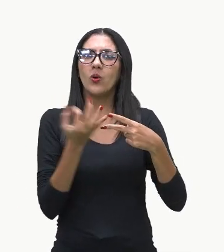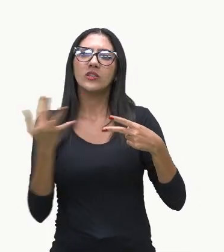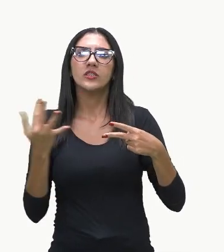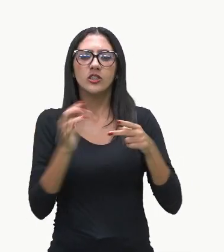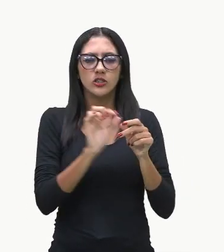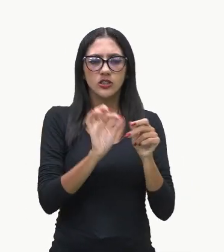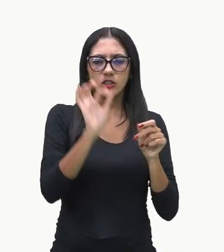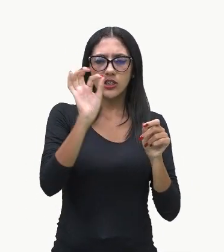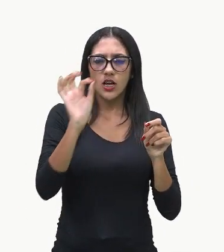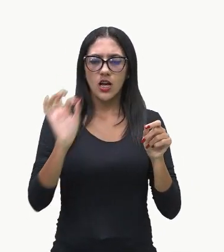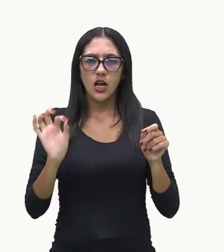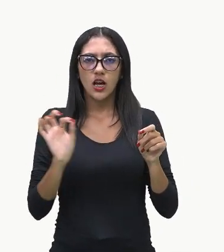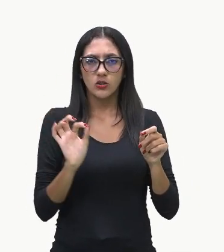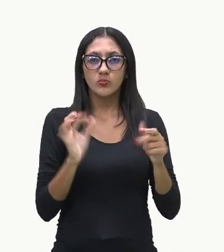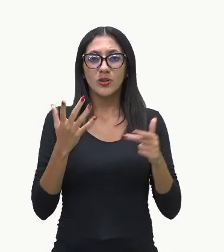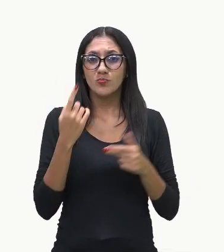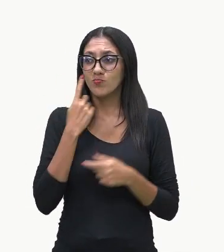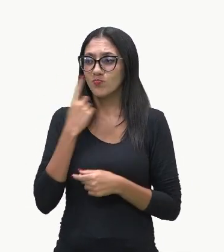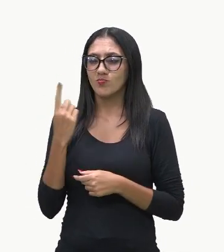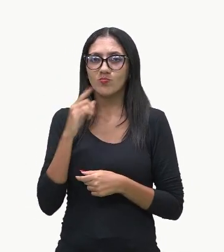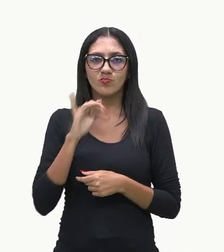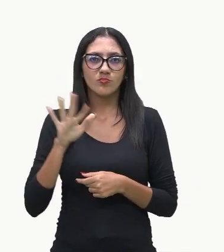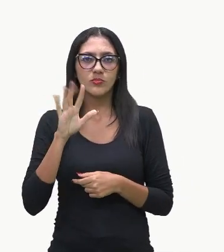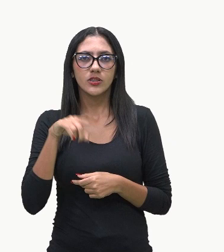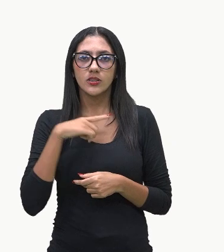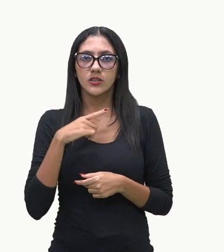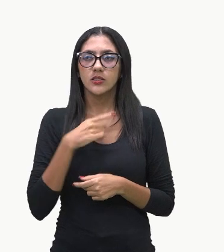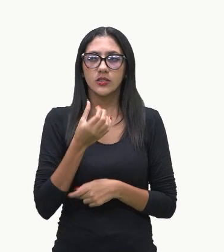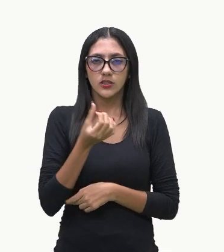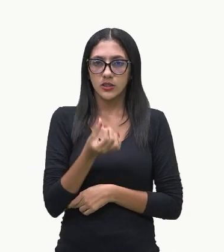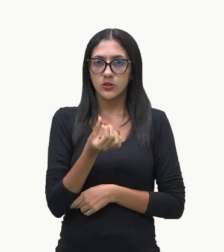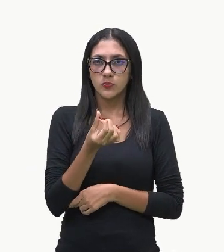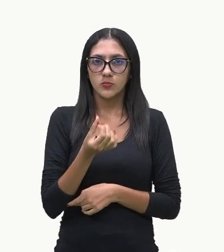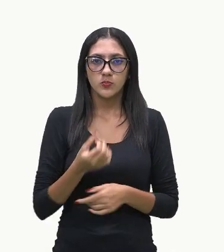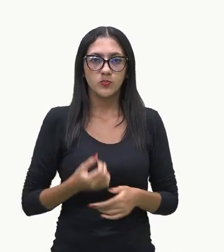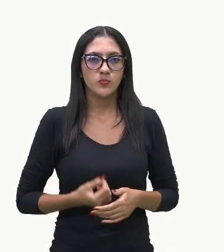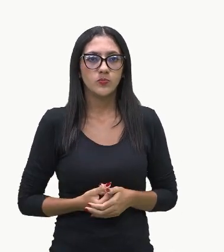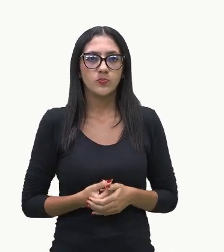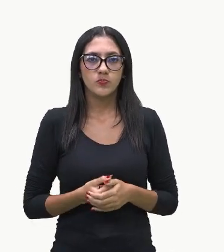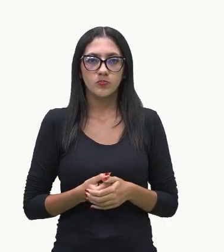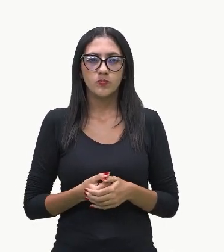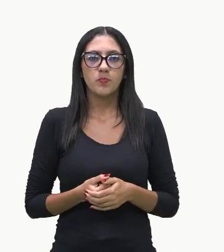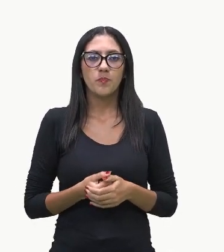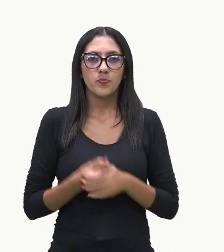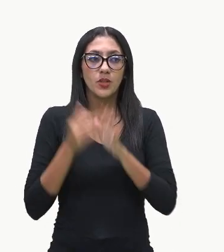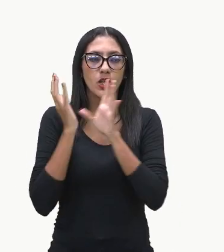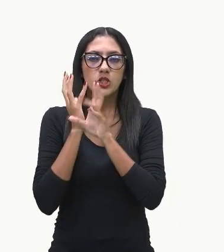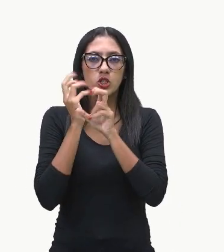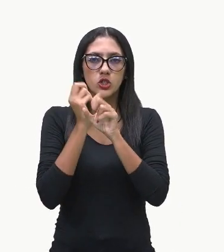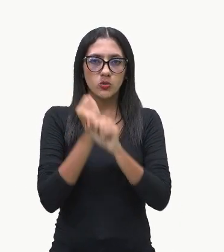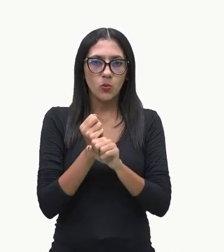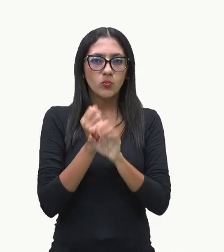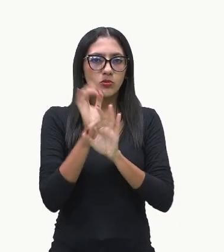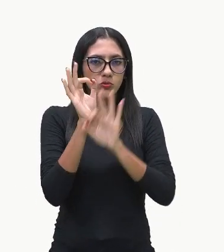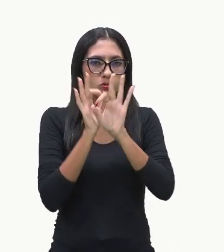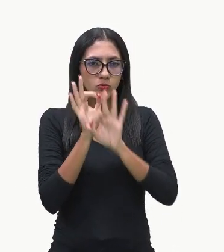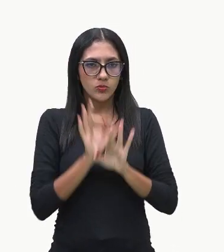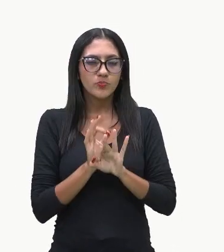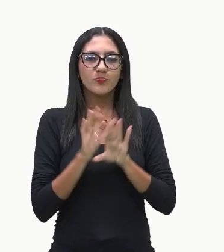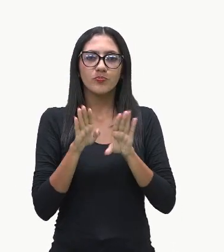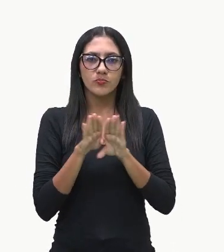caso são 6, o número total de ângulos internos também vai ser igual a